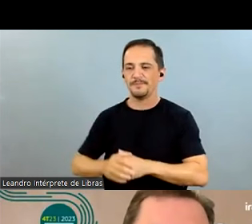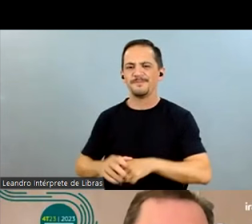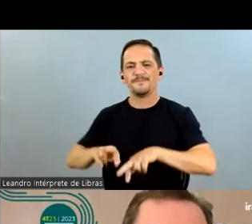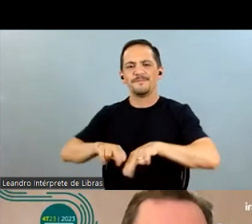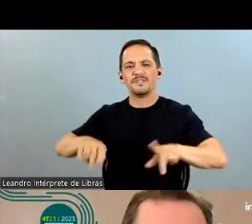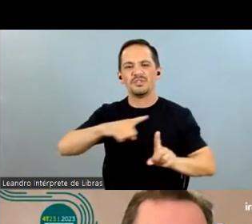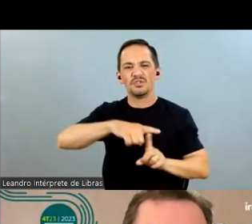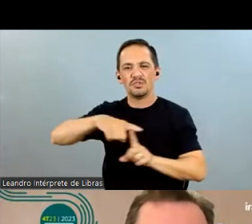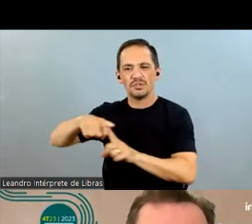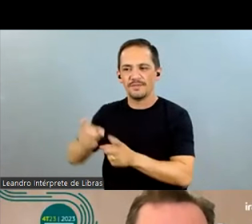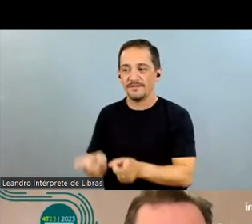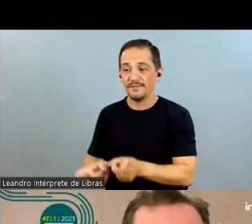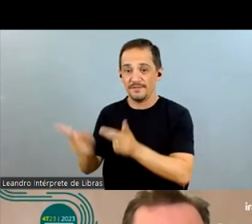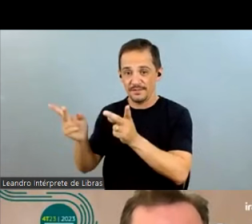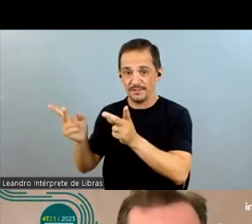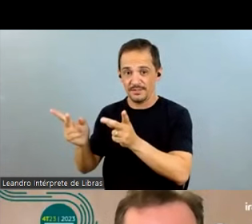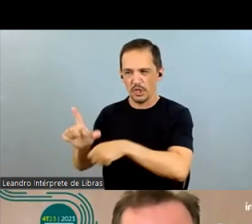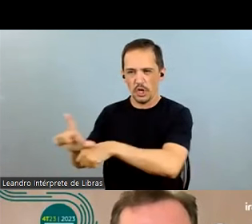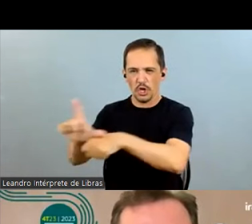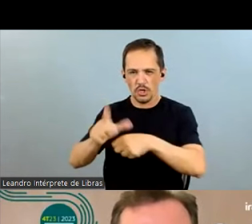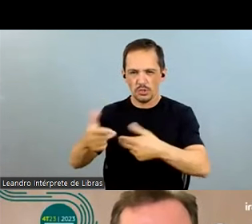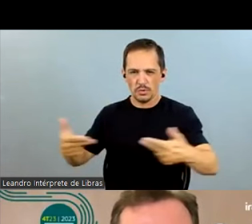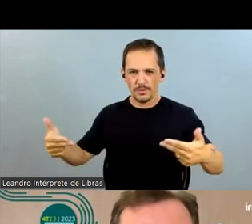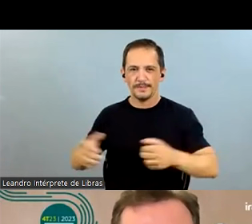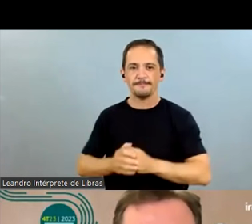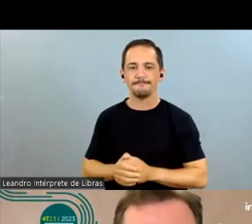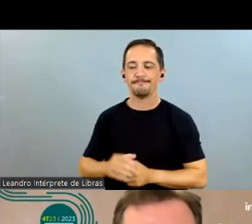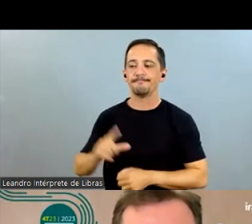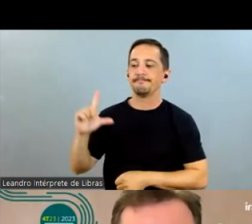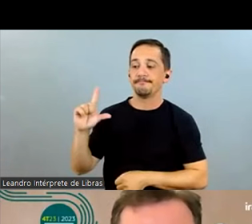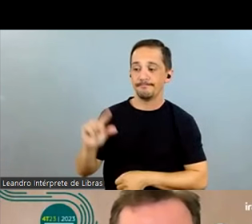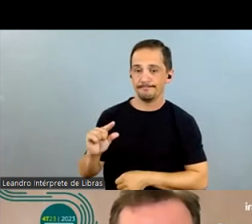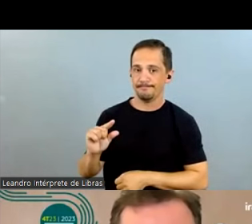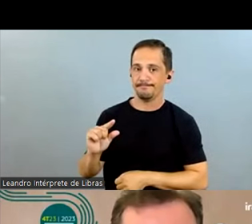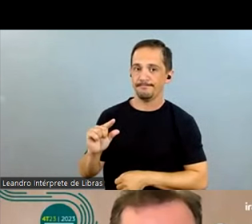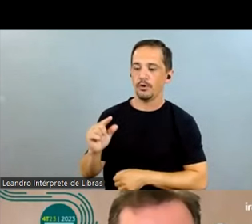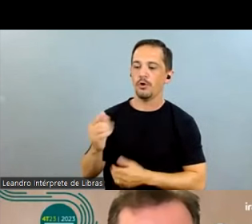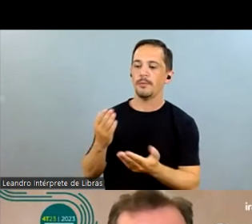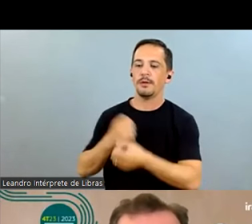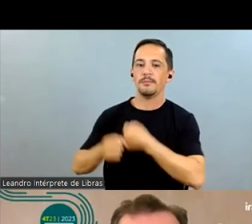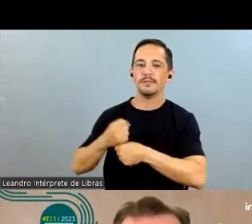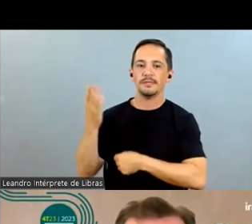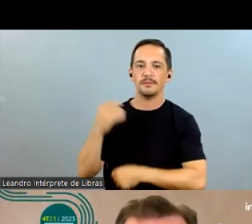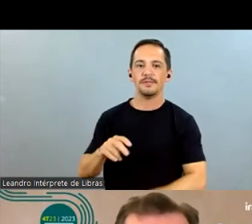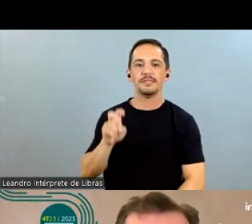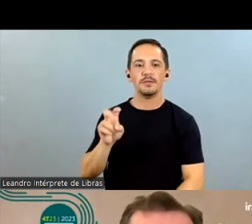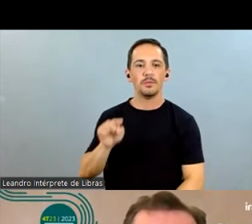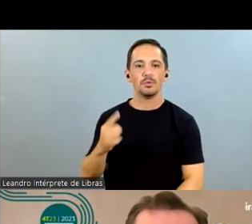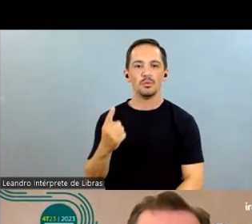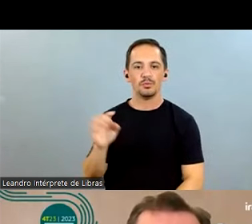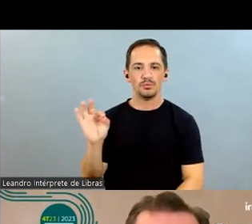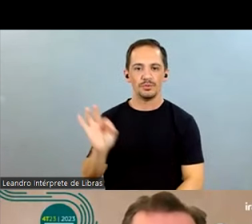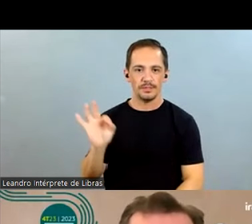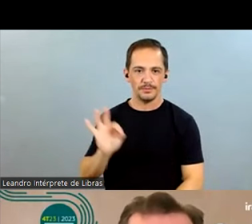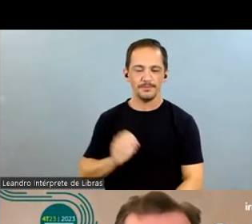vende diretamente no mercado houve uma queda em relação ao ano passado de 5.1% em relação ao quarto trimestre e